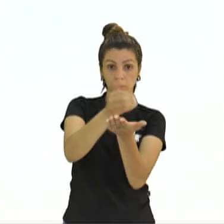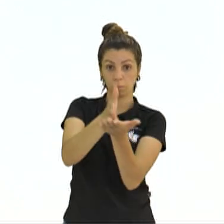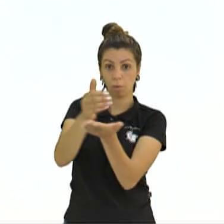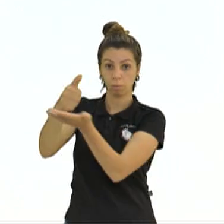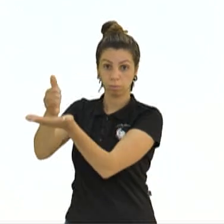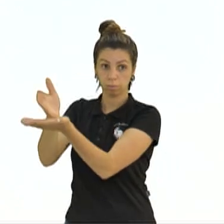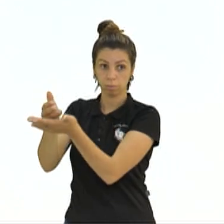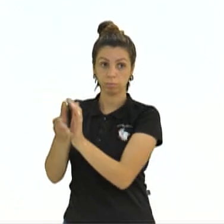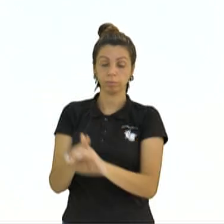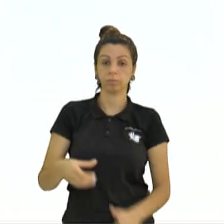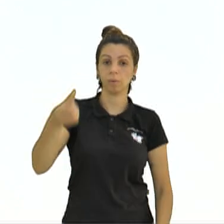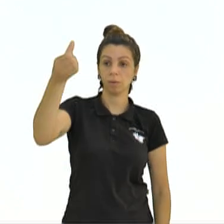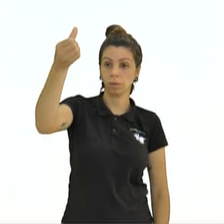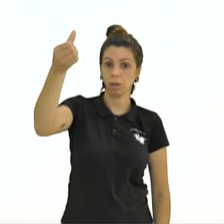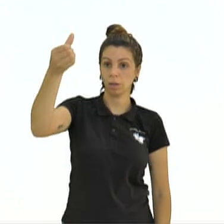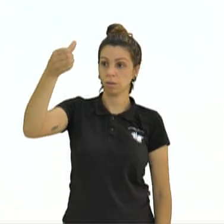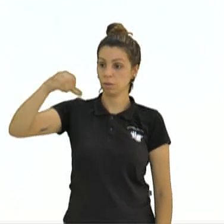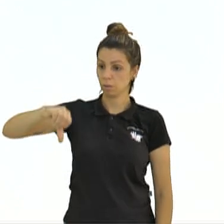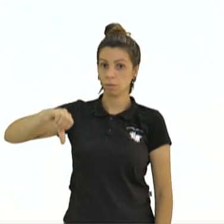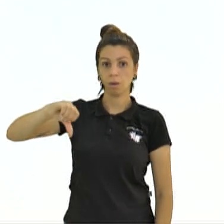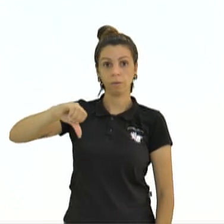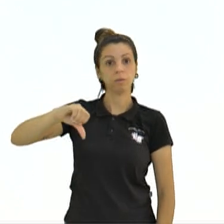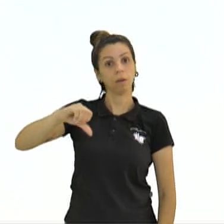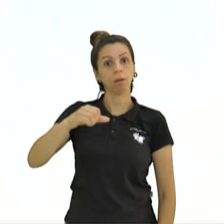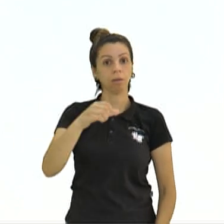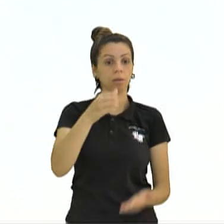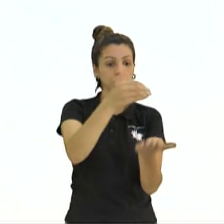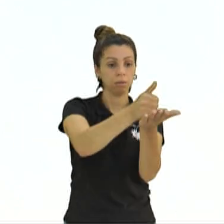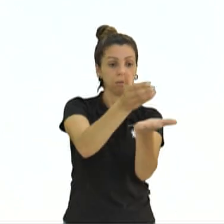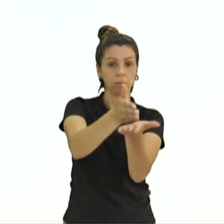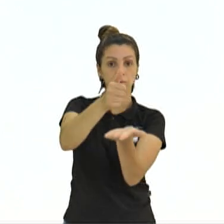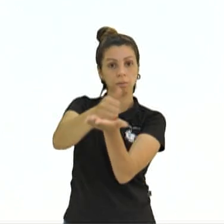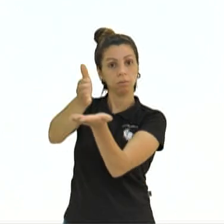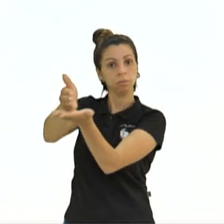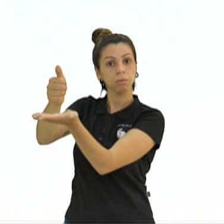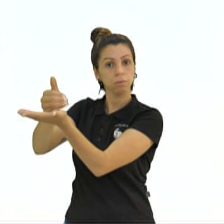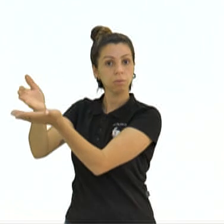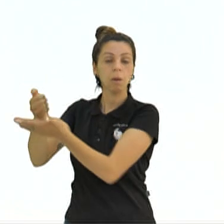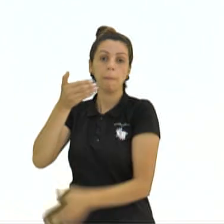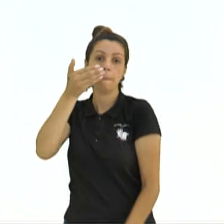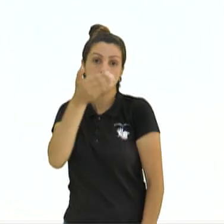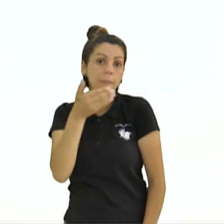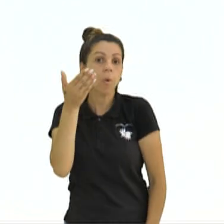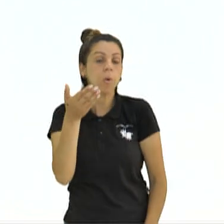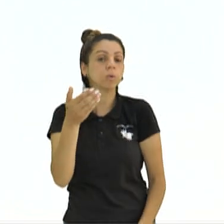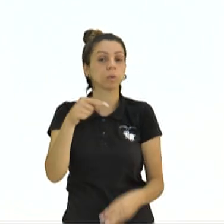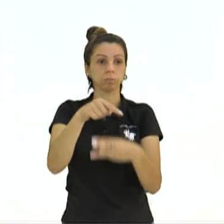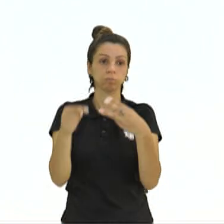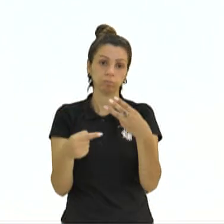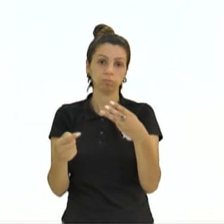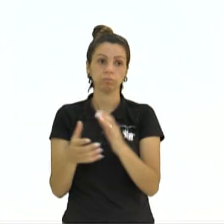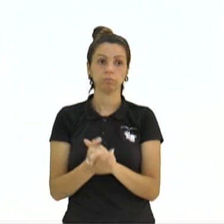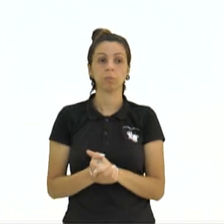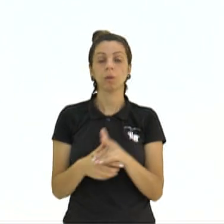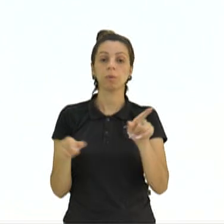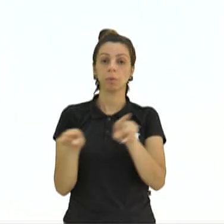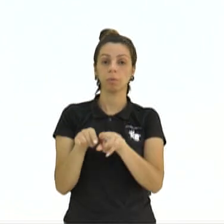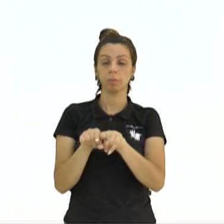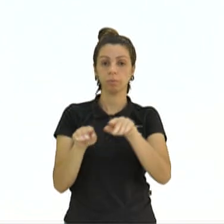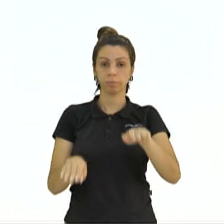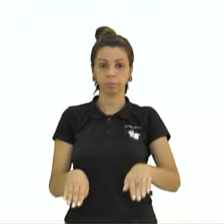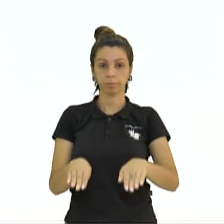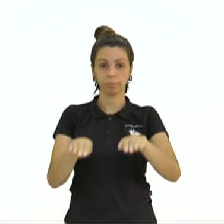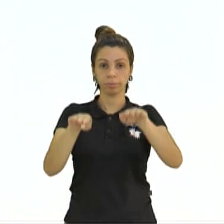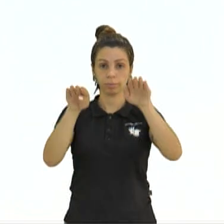E 6 para 9 são 3 bolos. Essas igualdades aqui são chamadas de proporções, porque